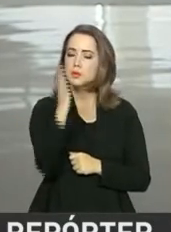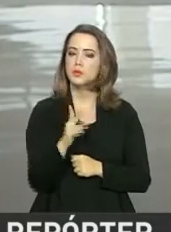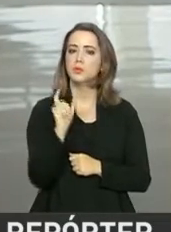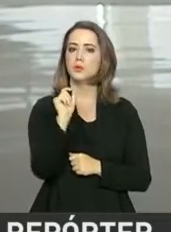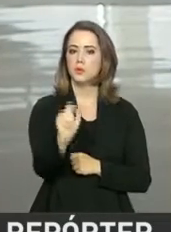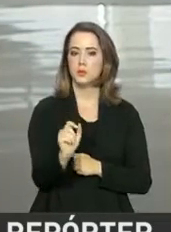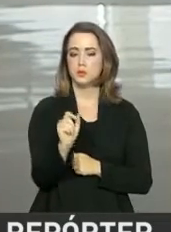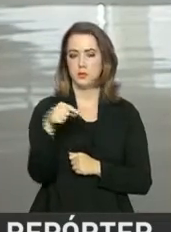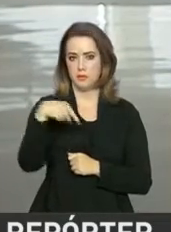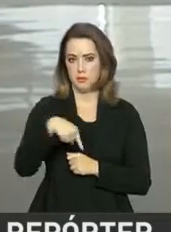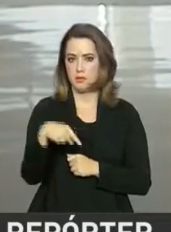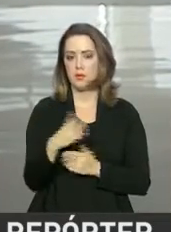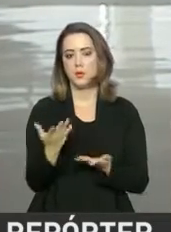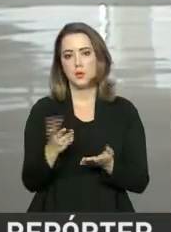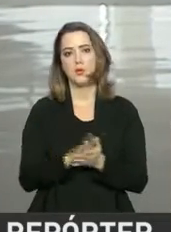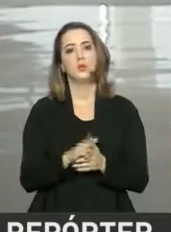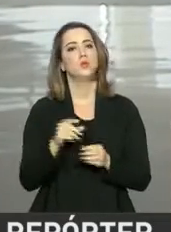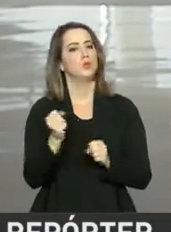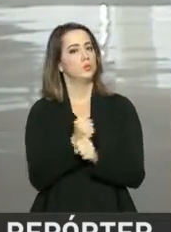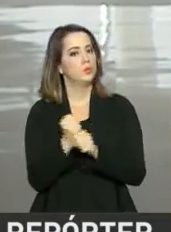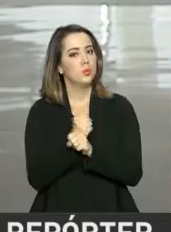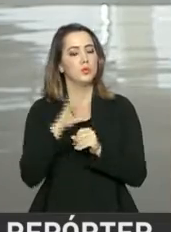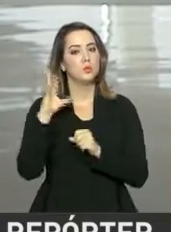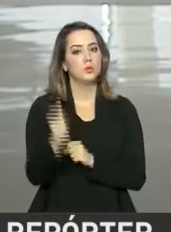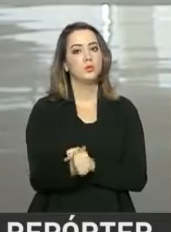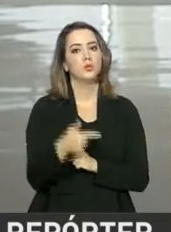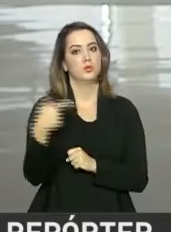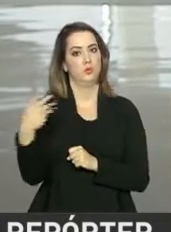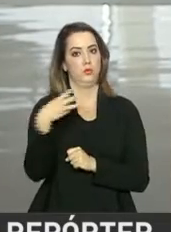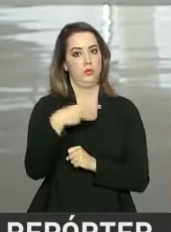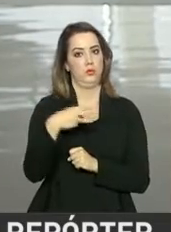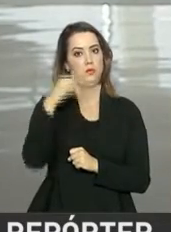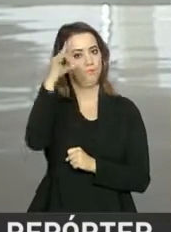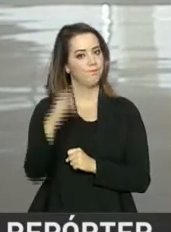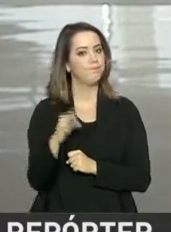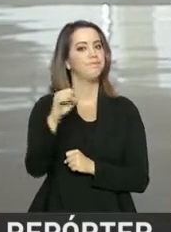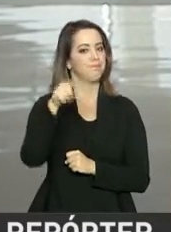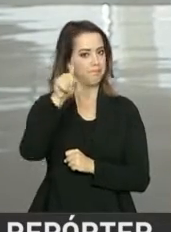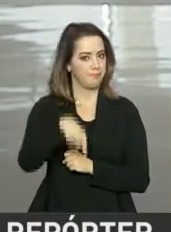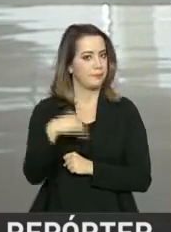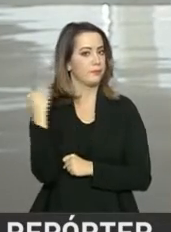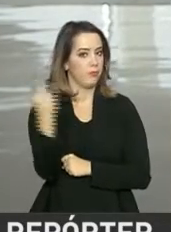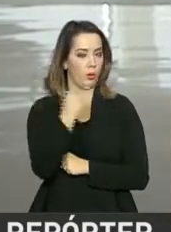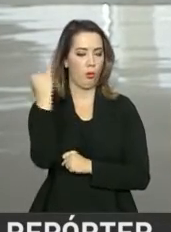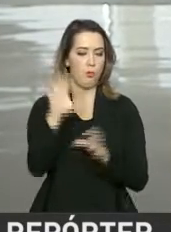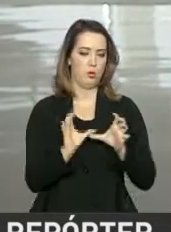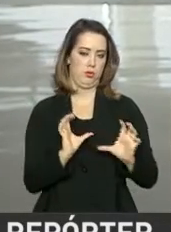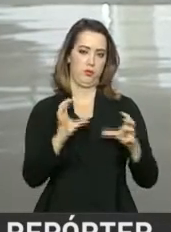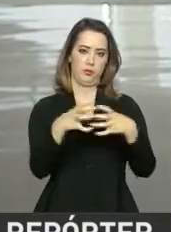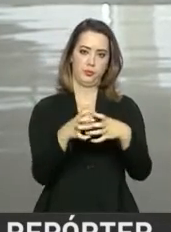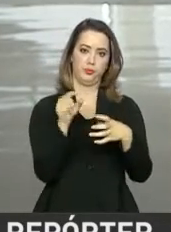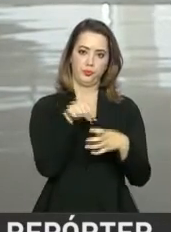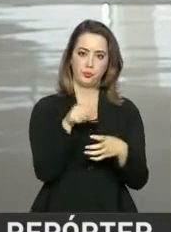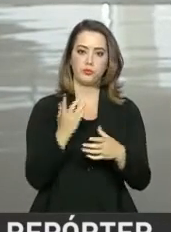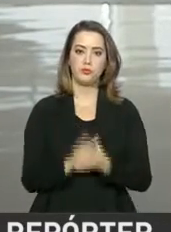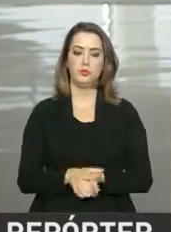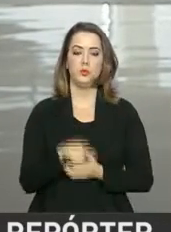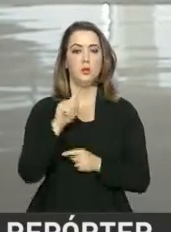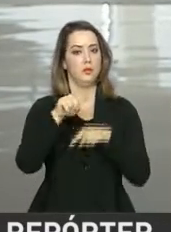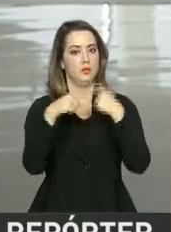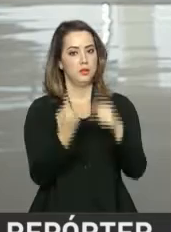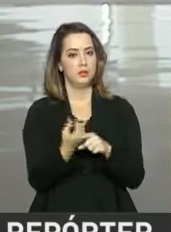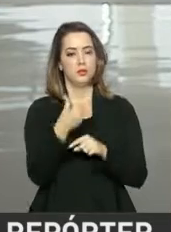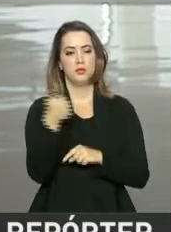serviços produzidos pelo país durante o ano, ou seja, é um setor dinâmico da economia brasileira. E daqui a pouco, por volta